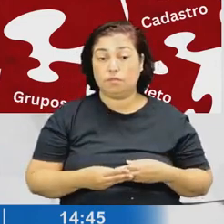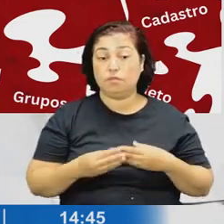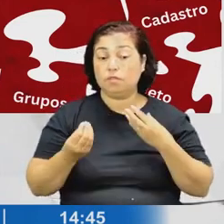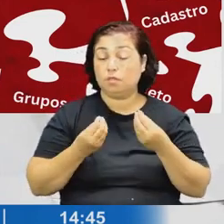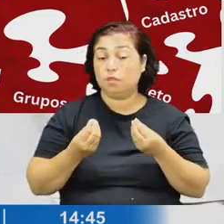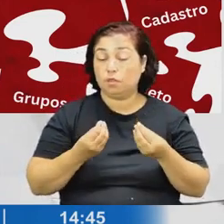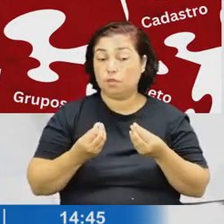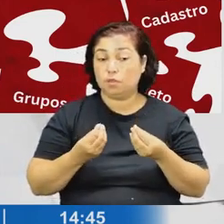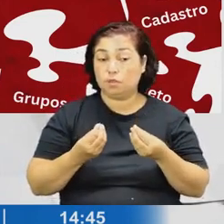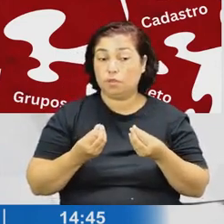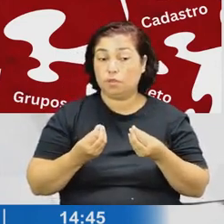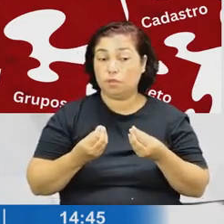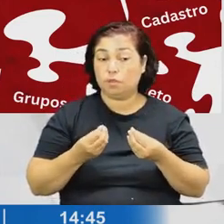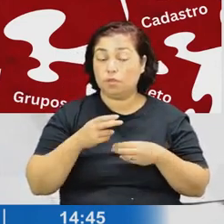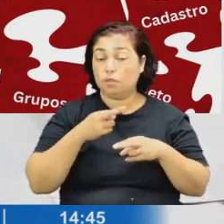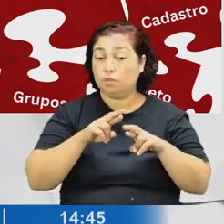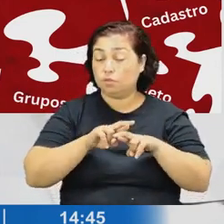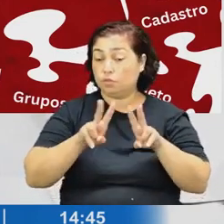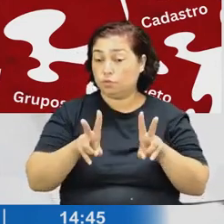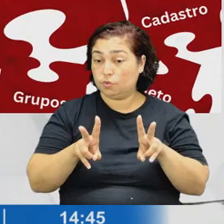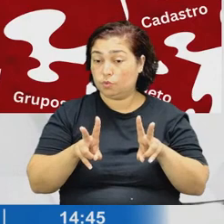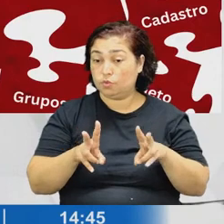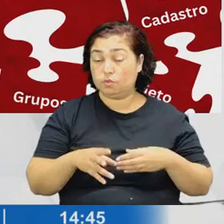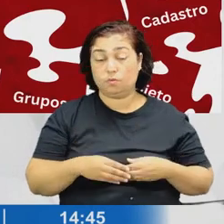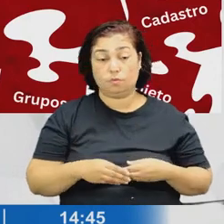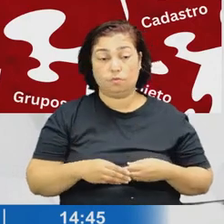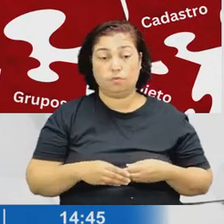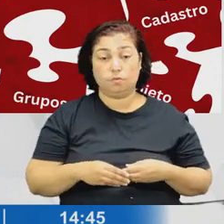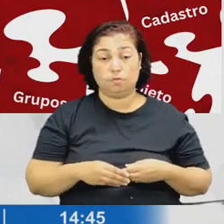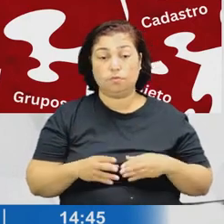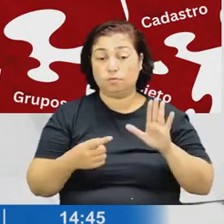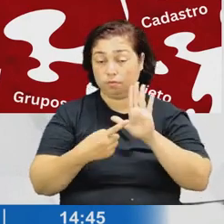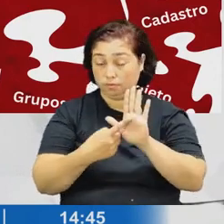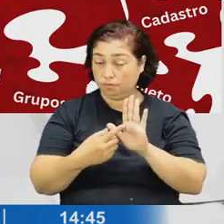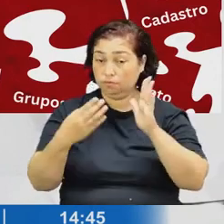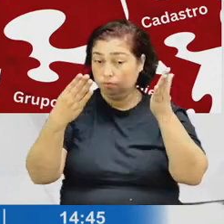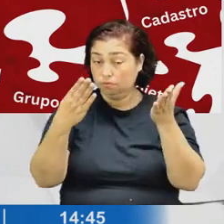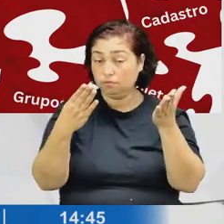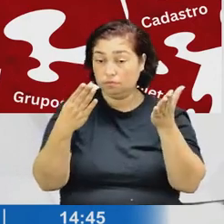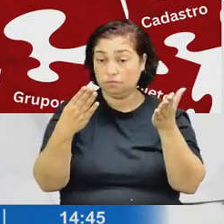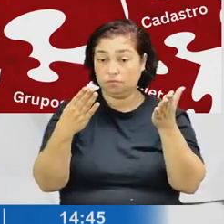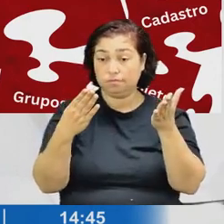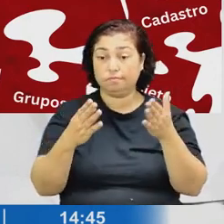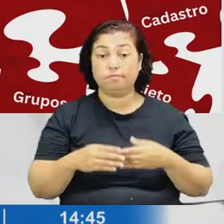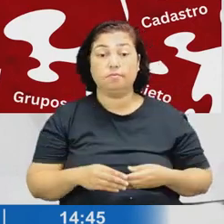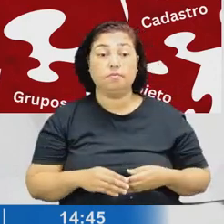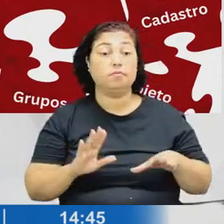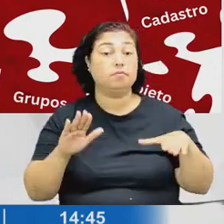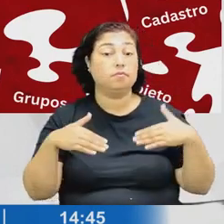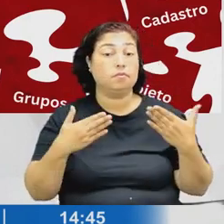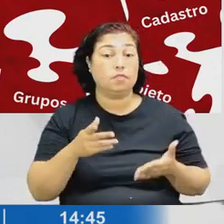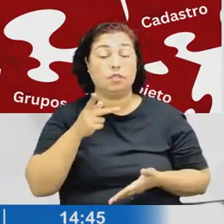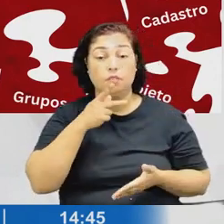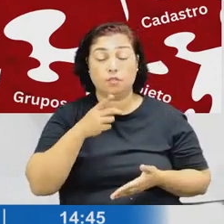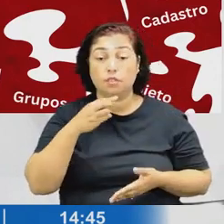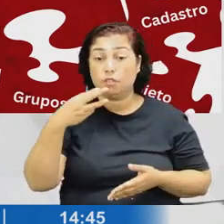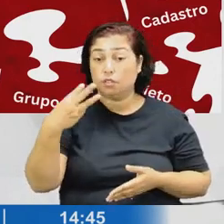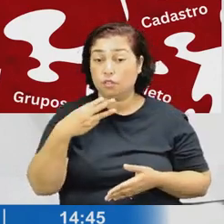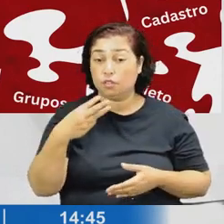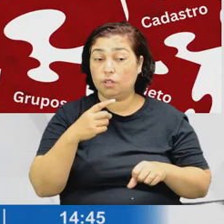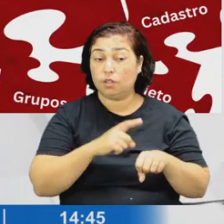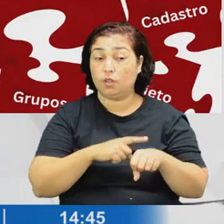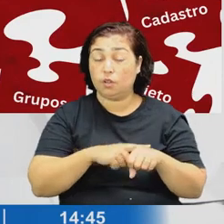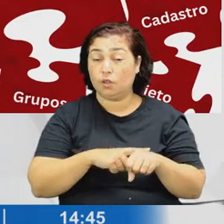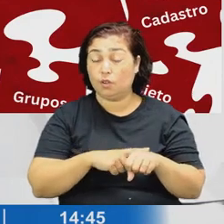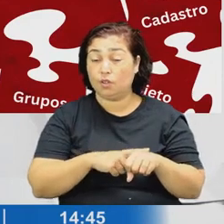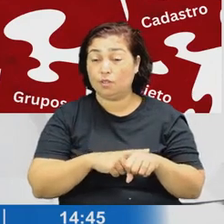se você lida de maneira diferente com eles né Isso é outra palestra mas é isso aqui então a gente foi a gente falou três horas e meia sobre isso